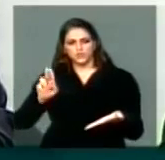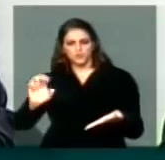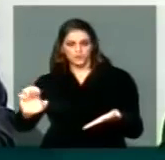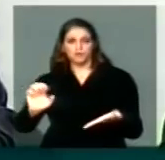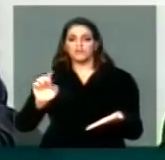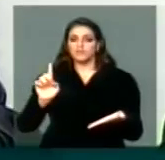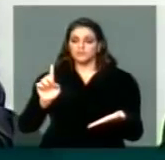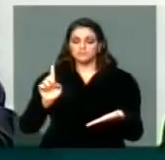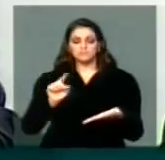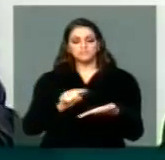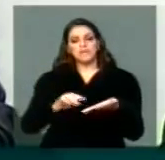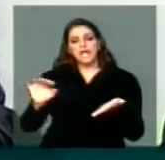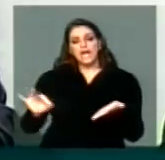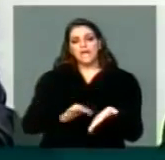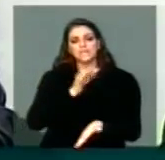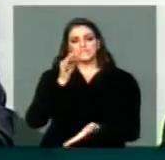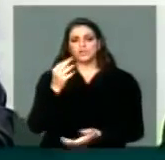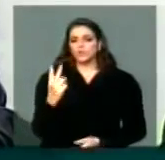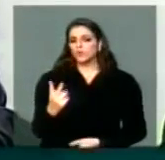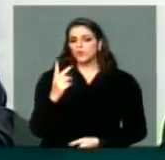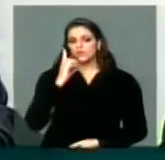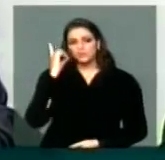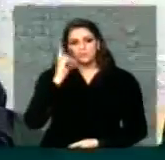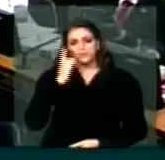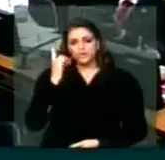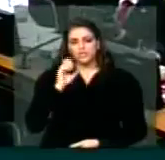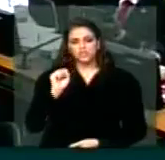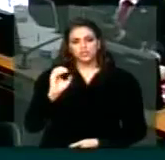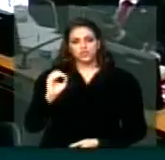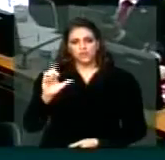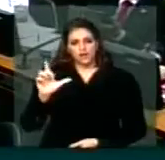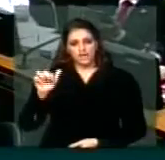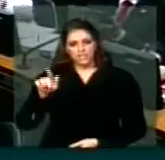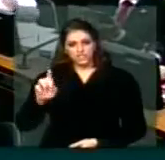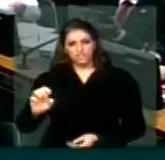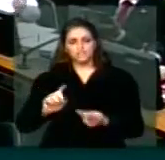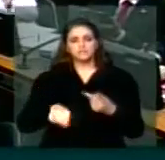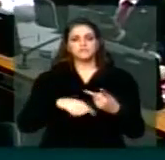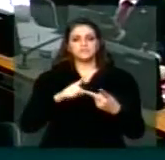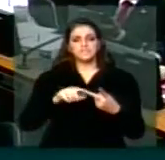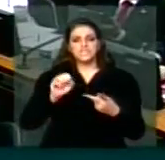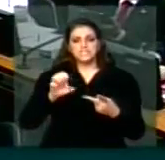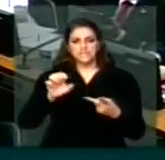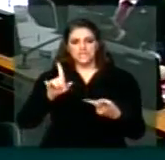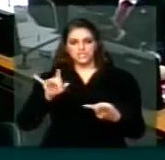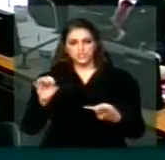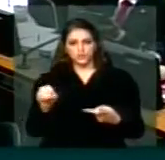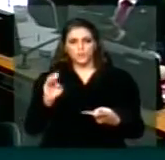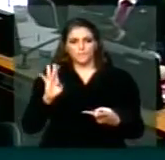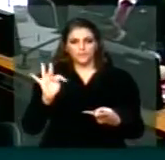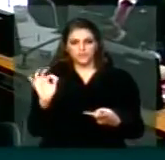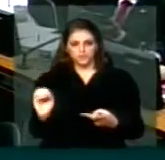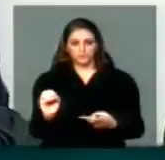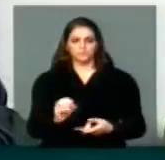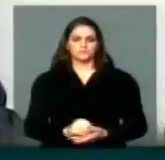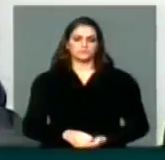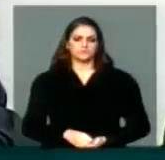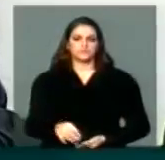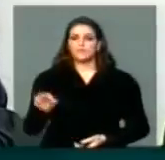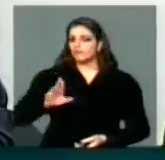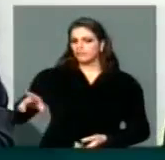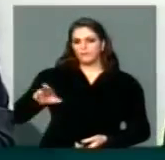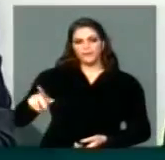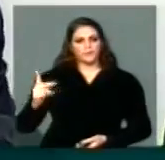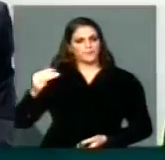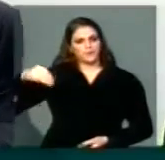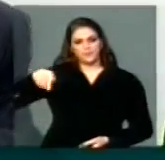jornal O Globo, assinado por 2 parlamentares, Solange Almeida e Sérgio Brito, que não é do